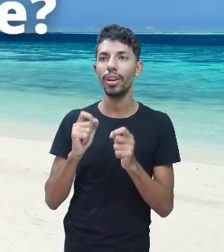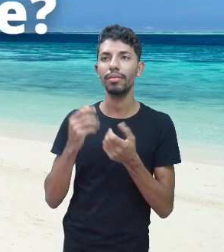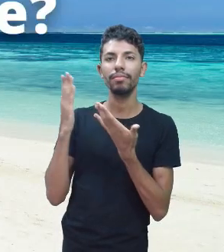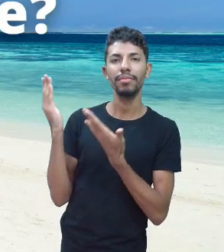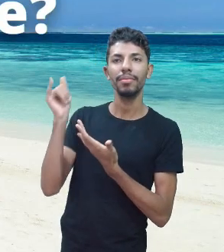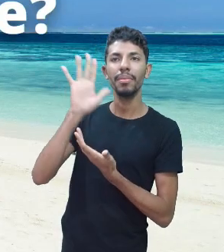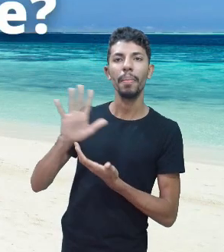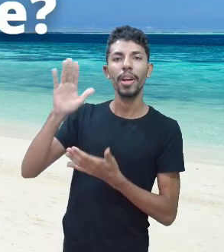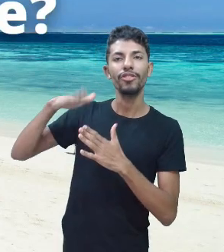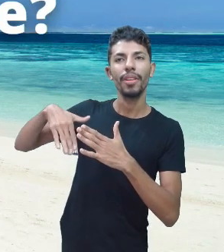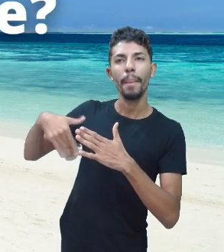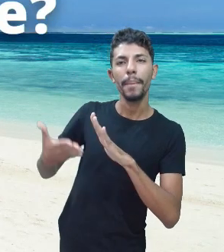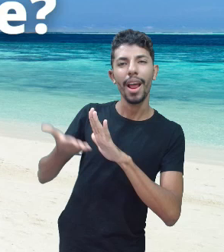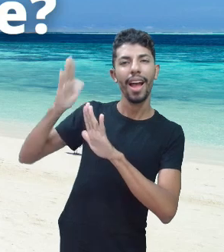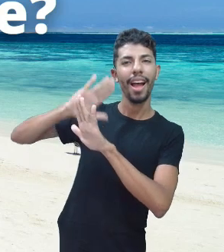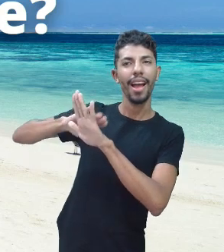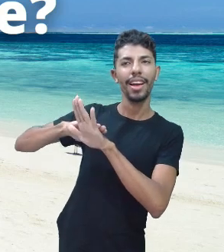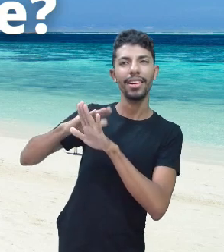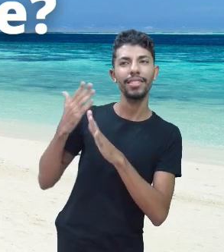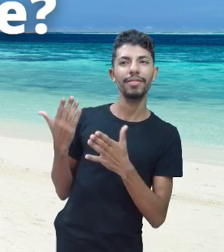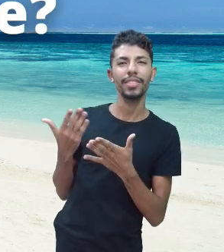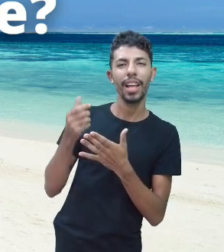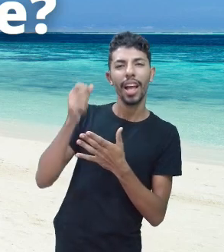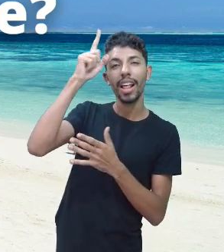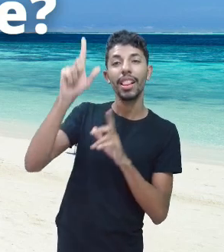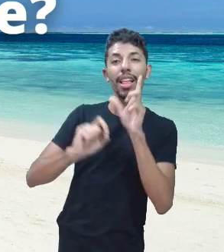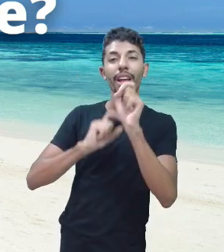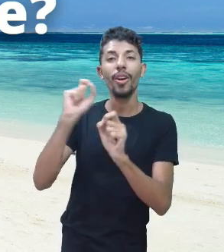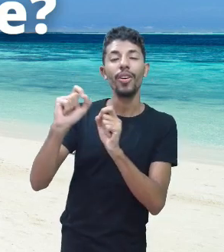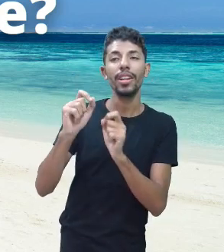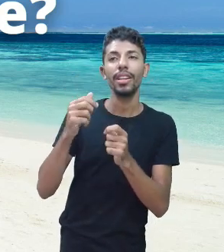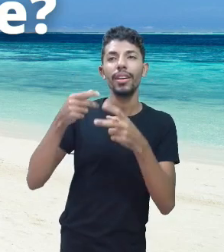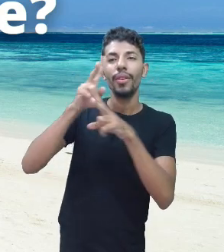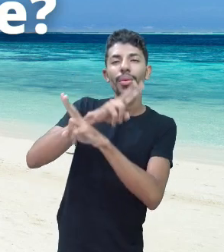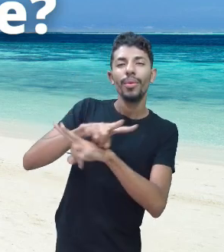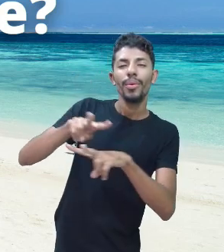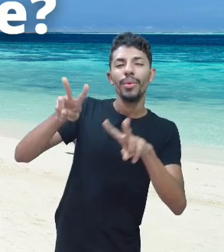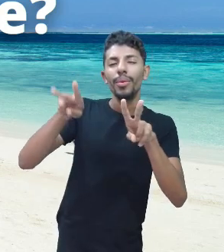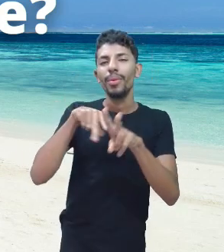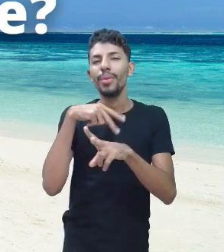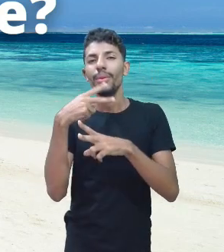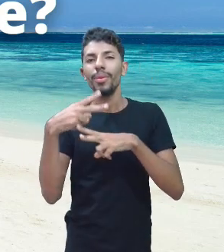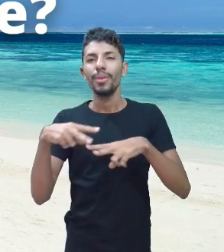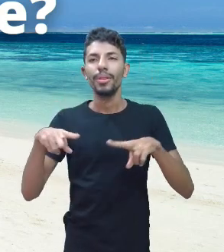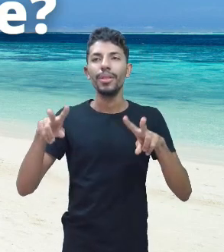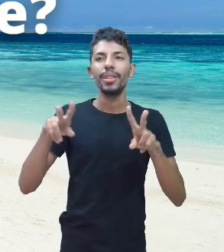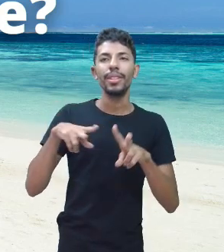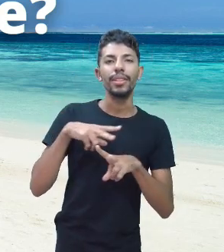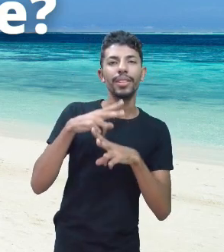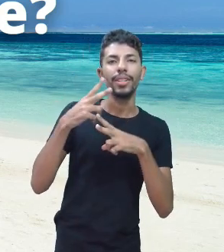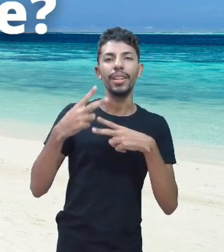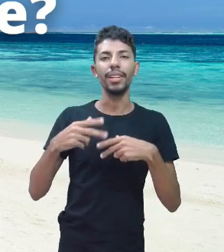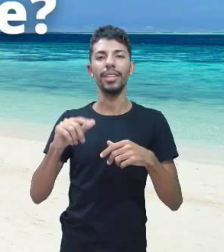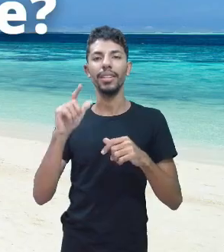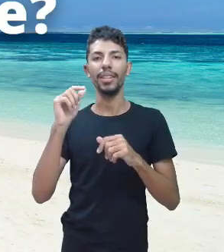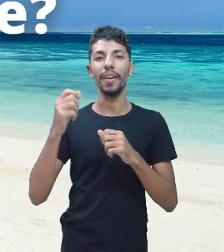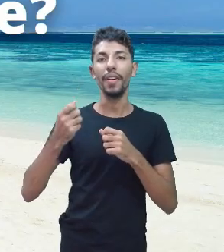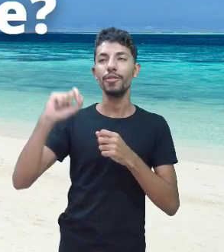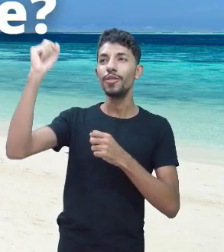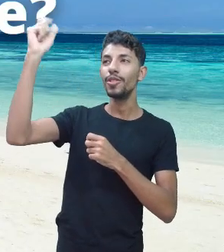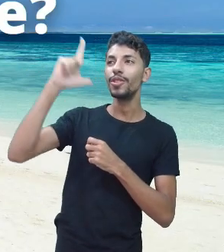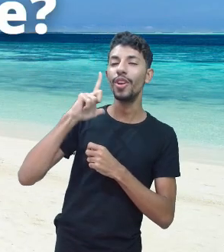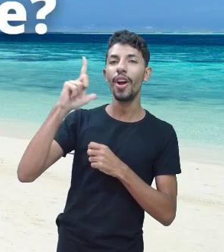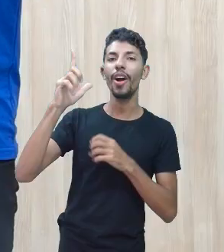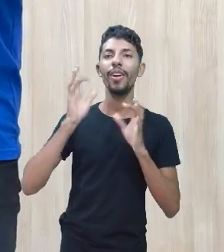final, essa imagem salgada, essa ideia de vento, de brisa, de maresia, de um solzinho, vitamina D aí, ó, pegando tudo